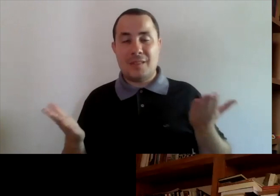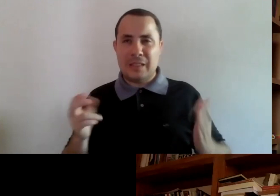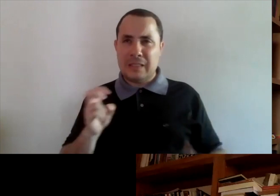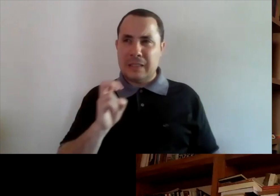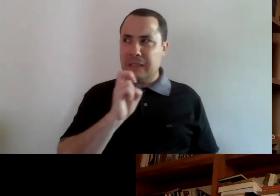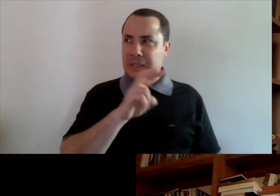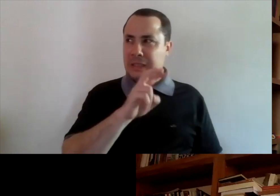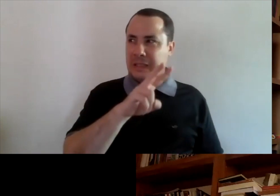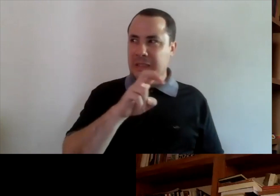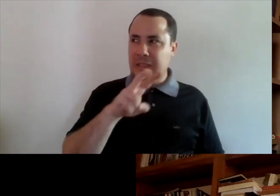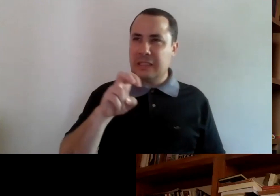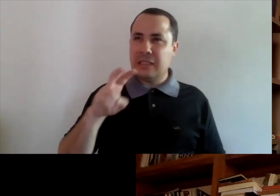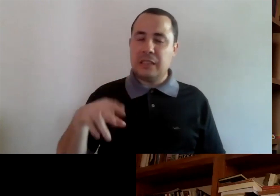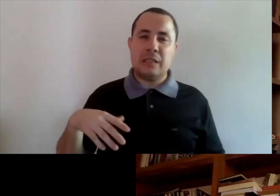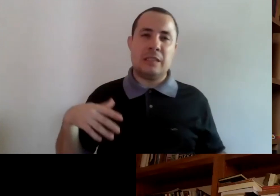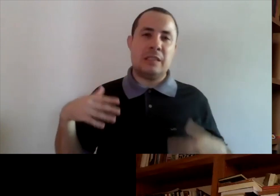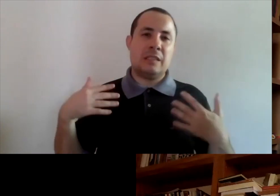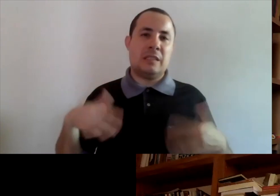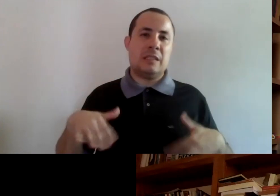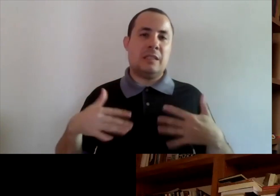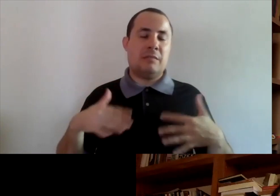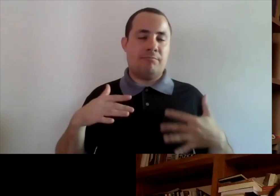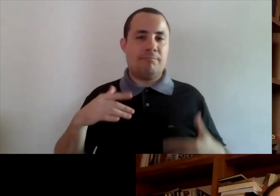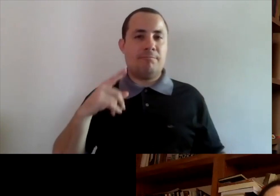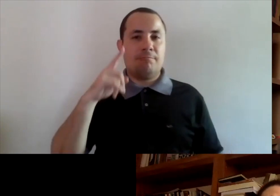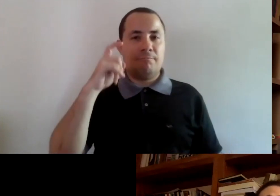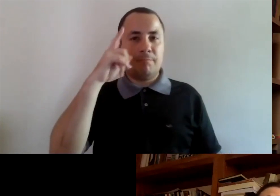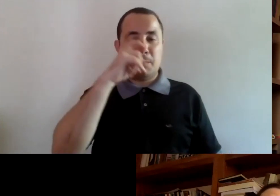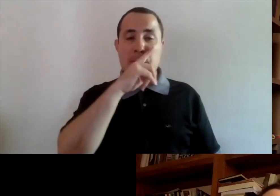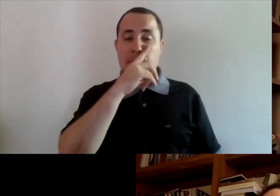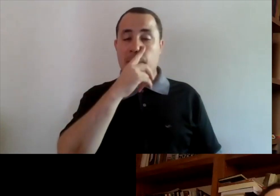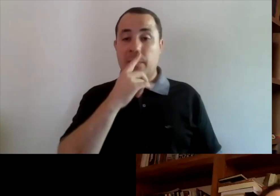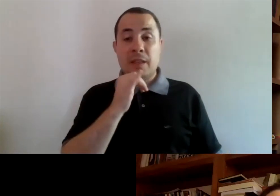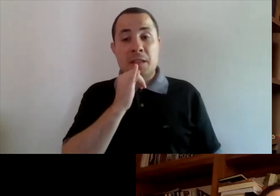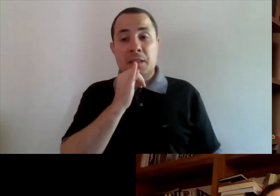né, para a gente ter como ponto de partida. Quando a gente fala assim,